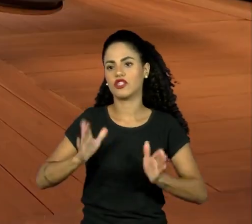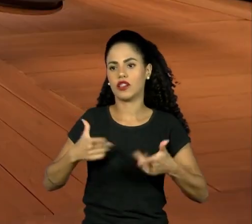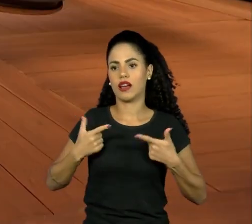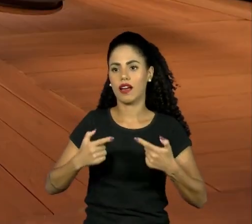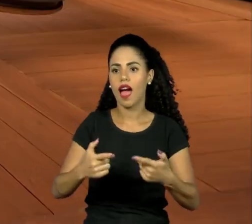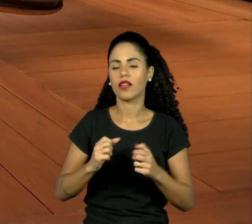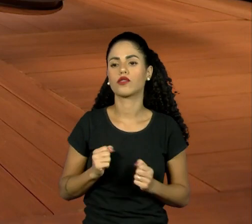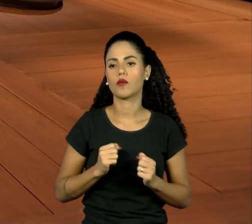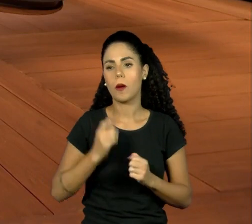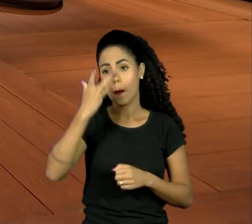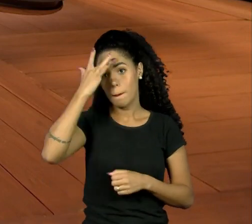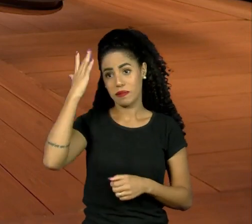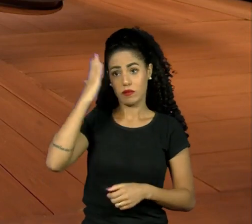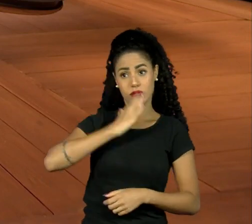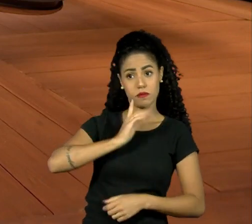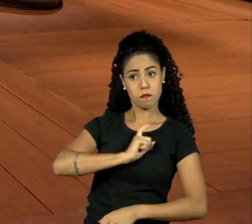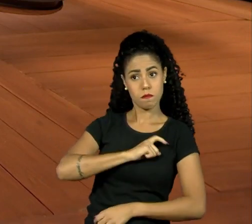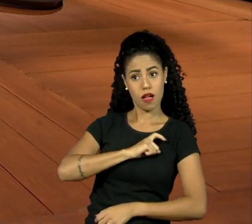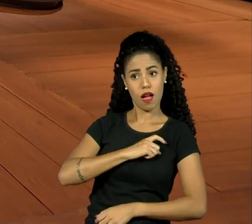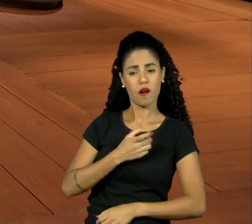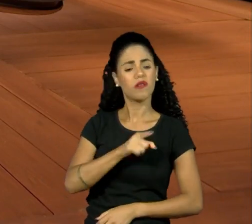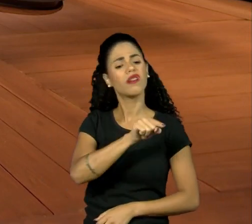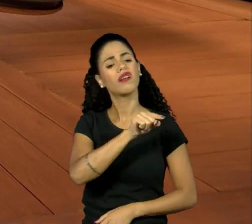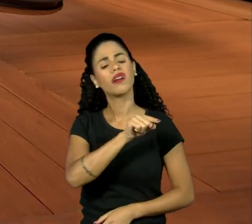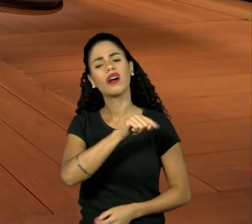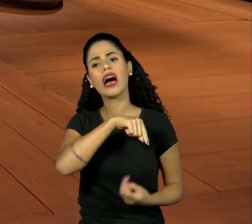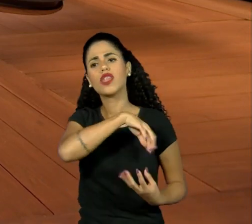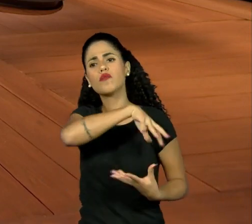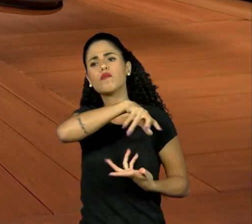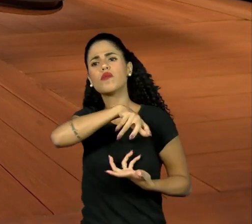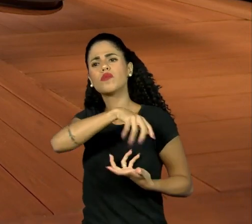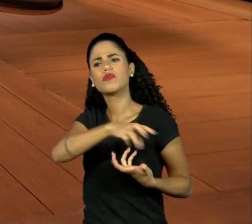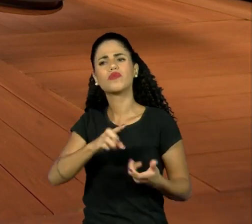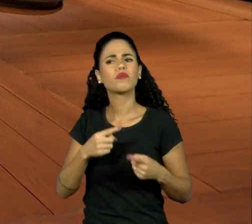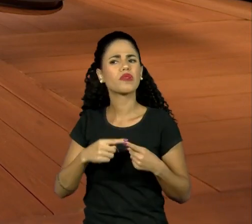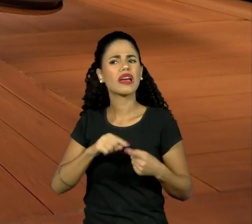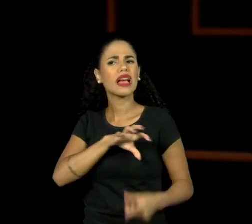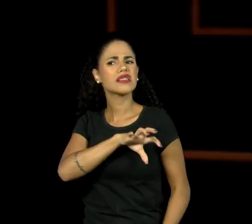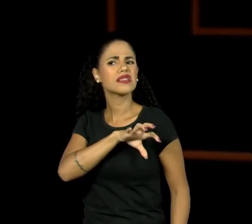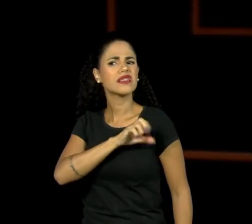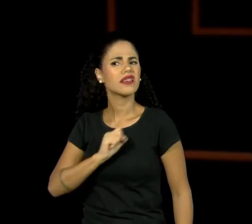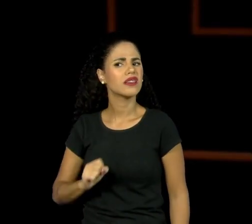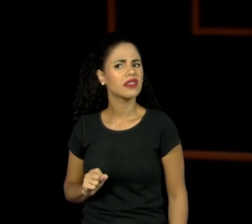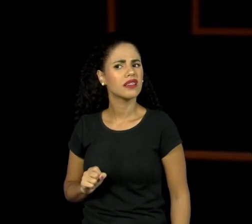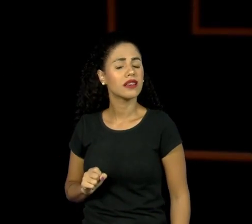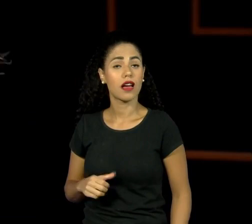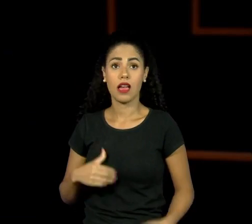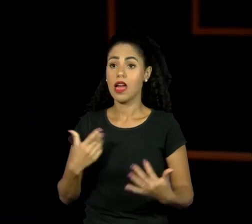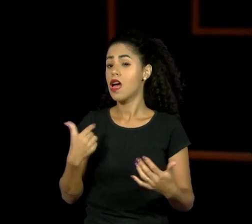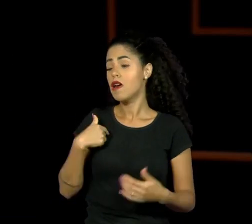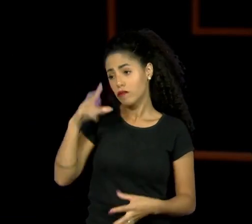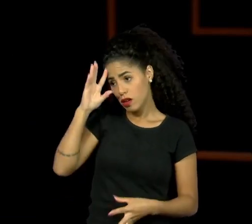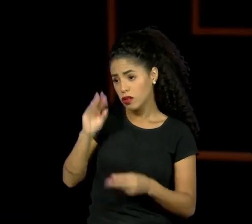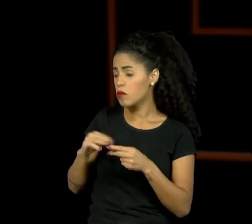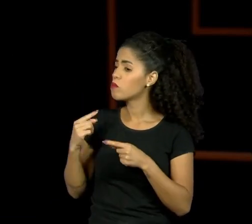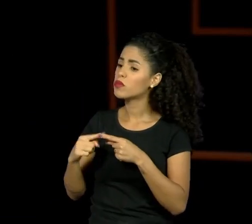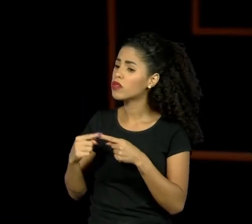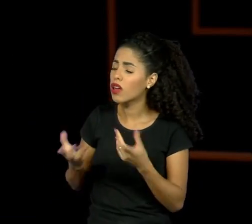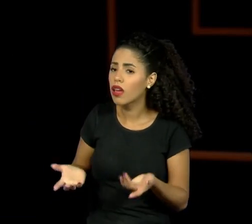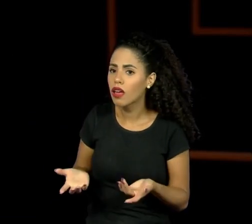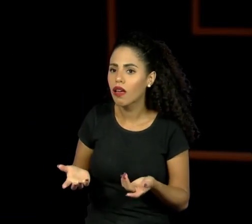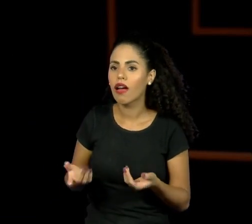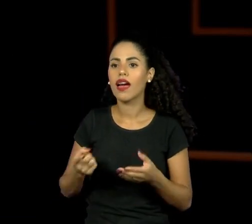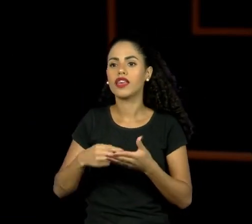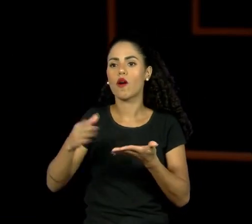tem psicopata, tem tudo. Que lugar é esse que eu fui cair? Era essa a minha questão. Eu quero entender. E quando teve meu